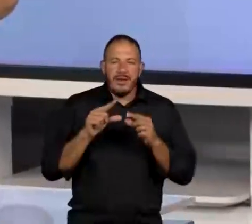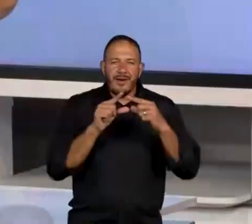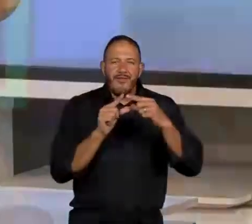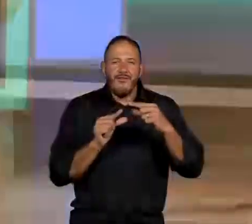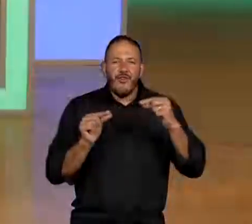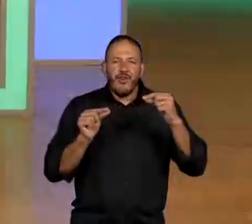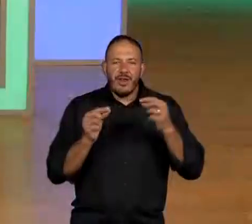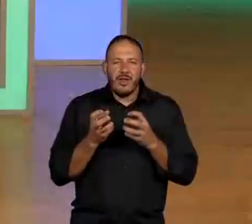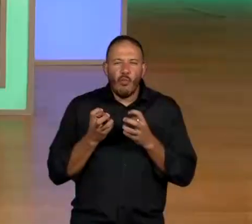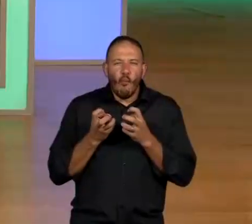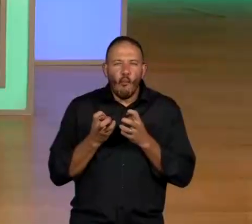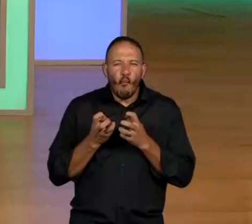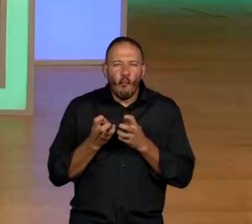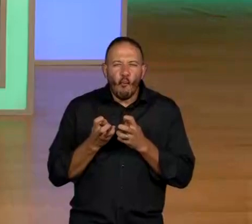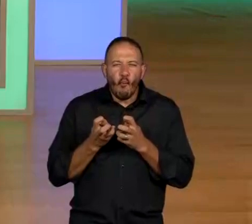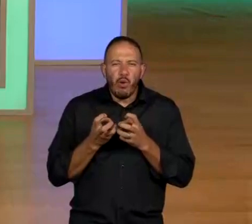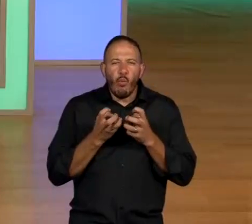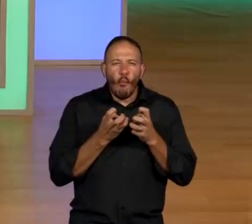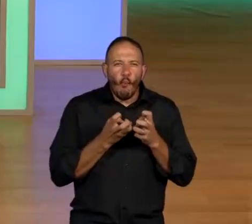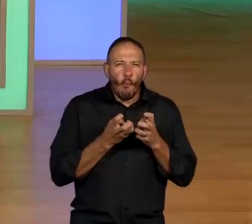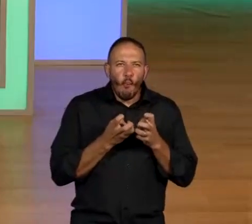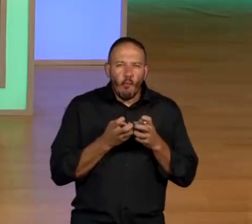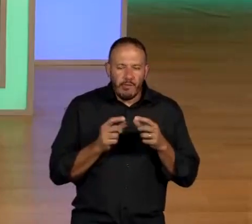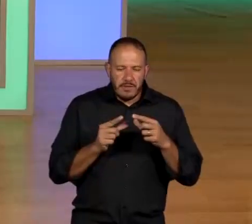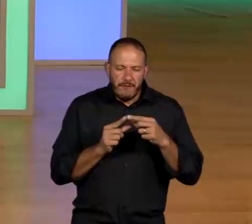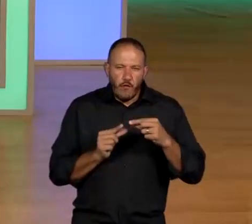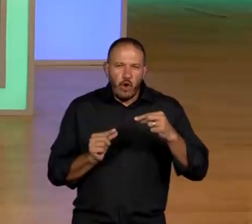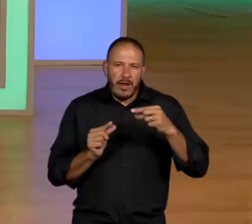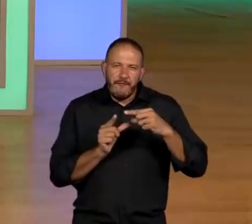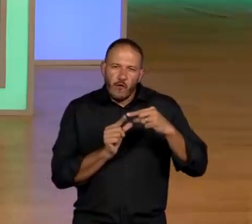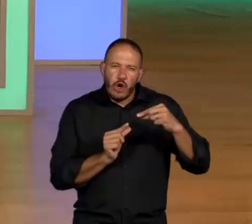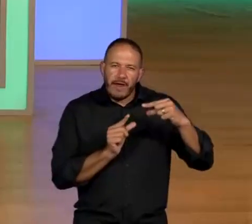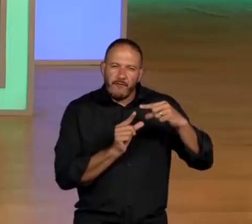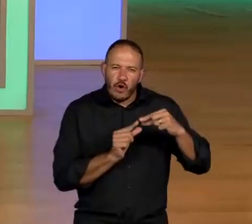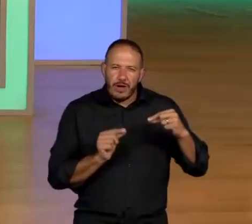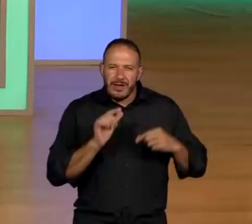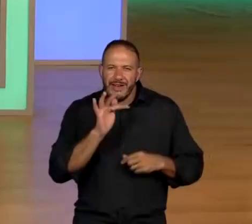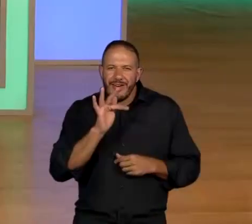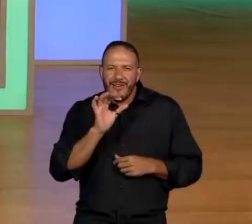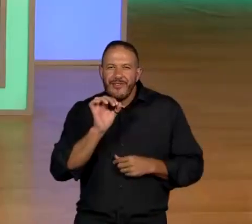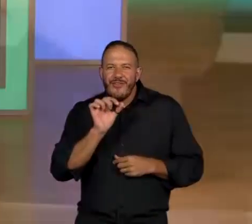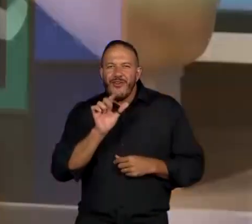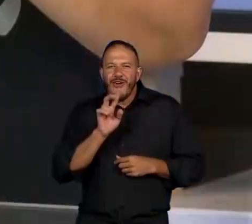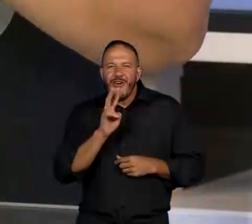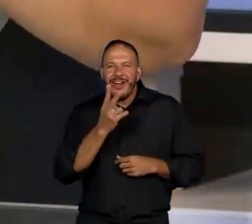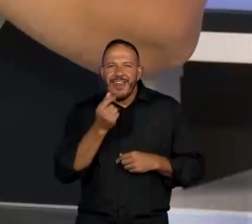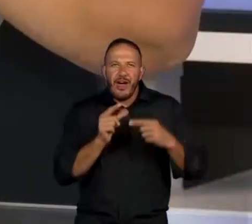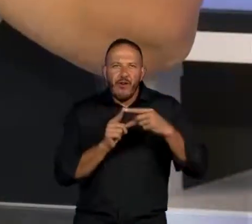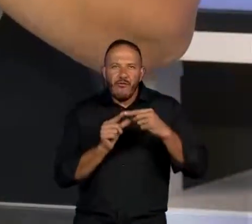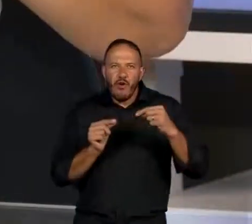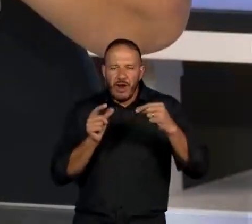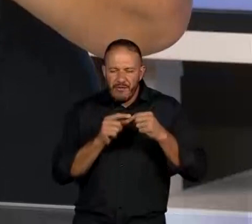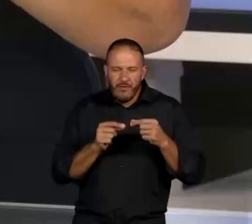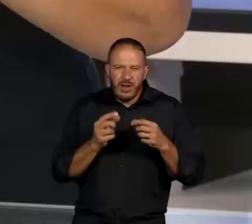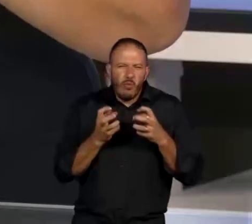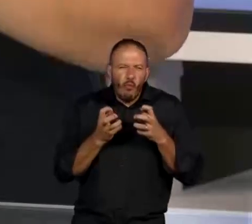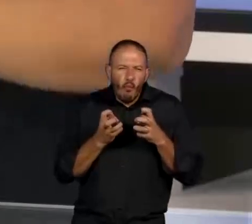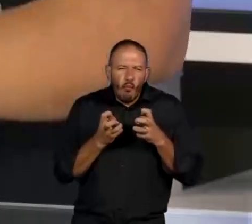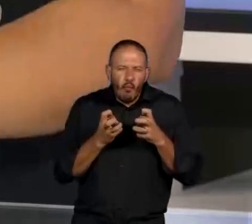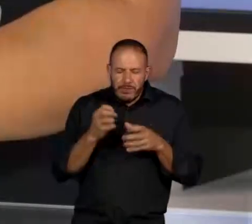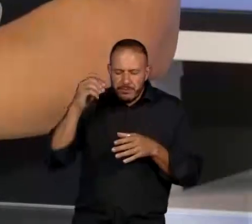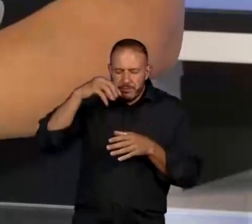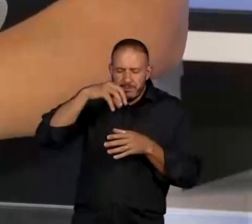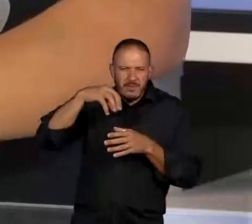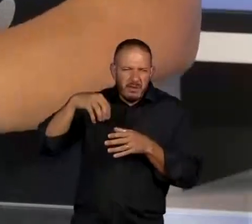Gente, folhas, colocaram as folhas. Aqui vocês colocam, coloquei folha, mas vocês podem